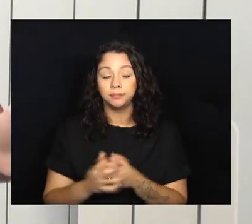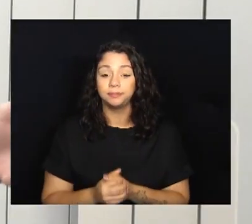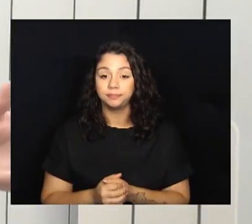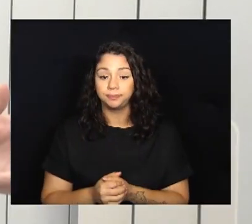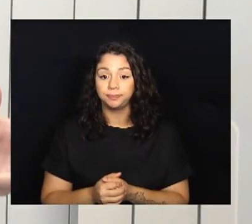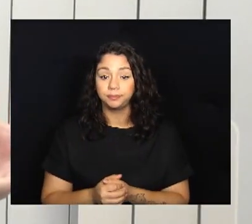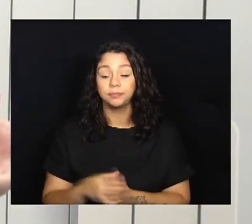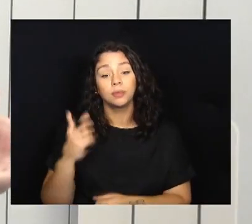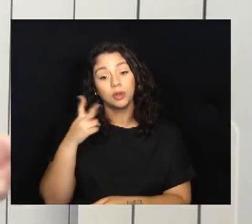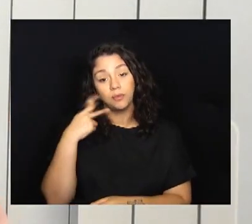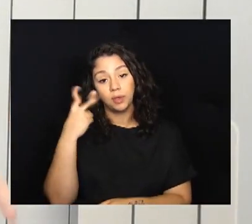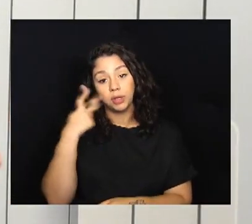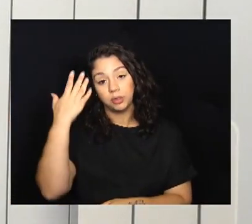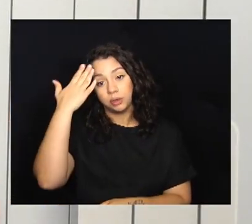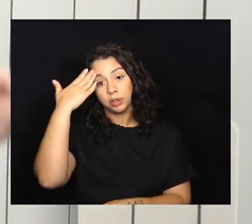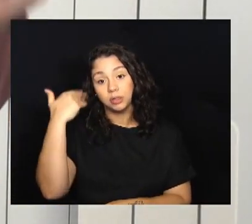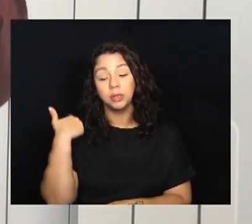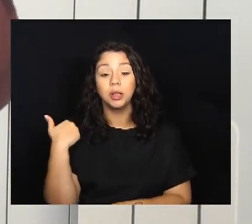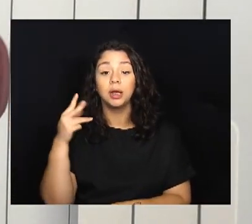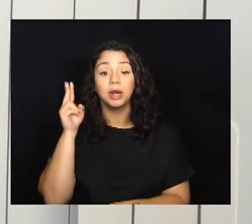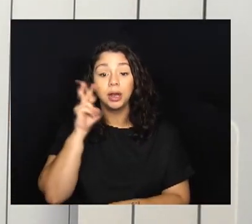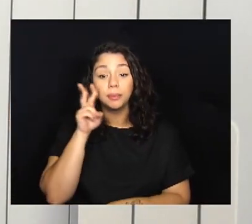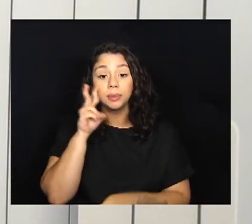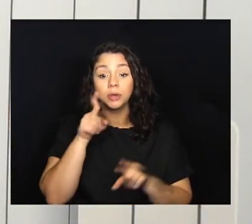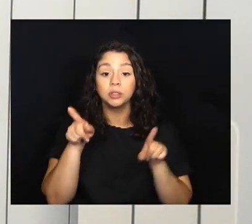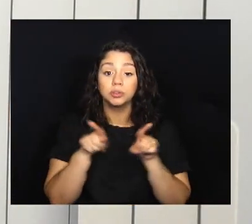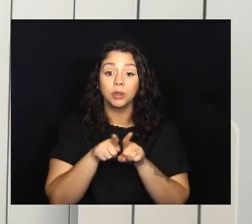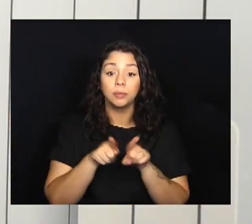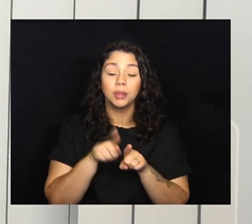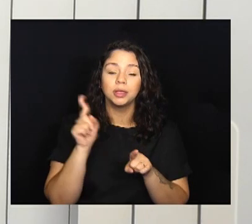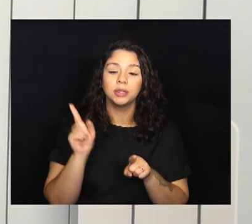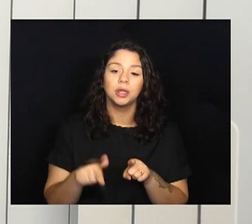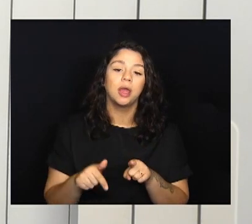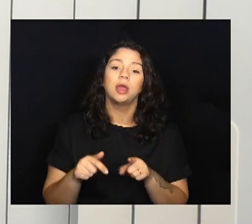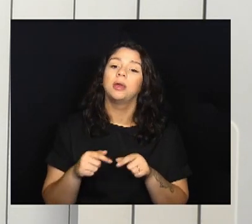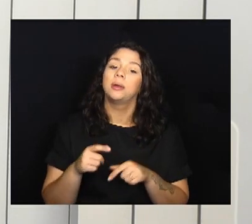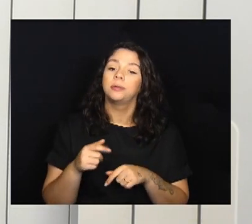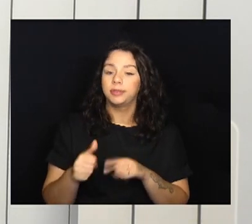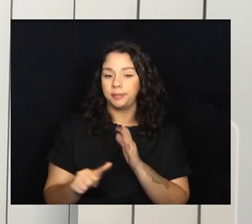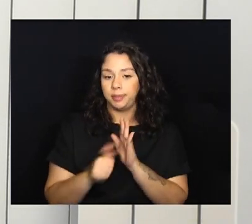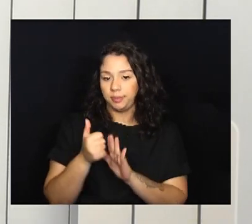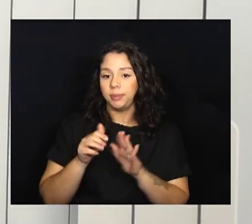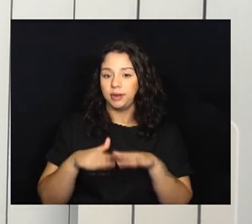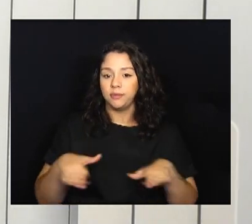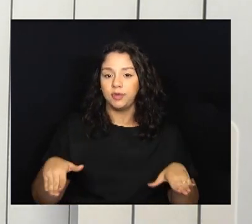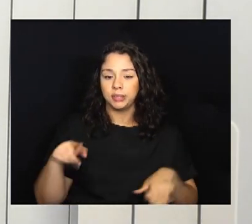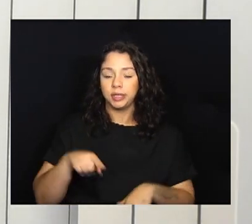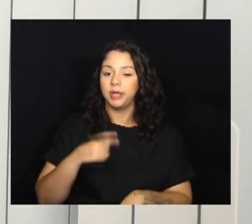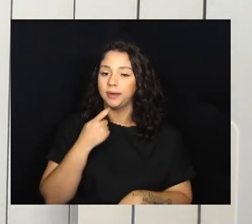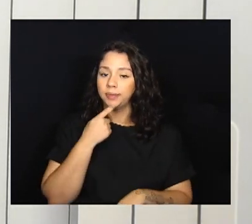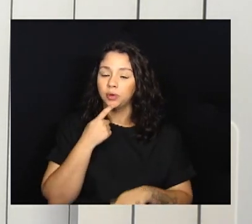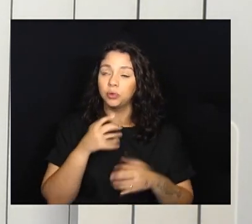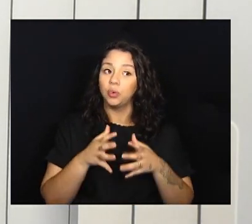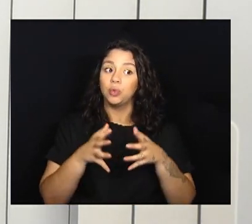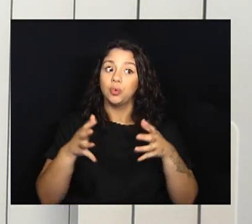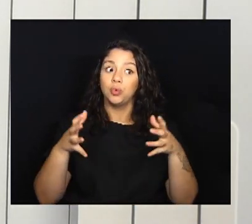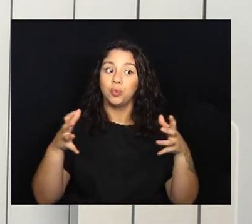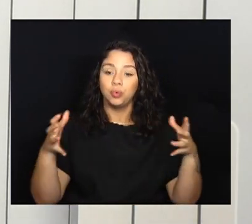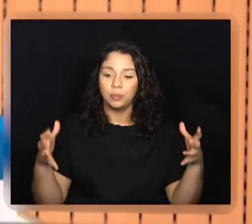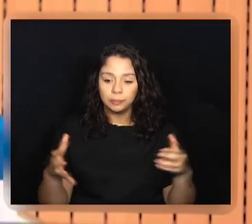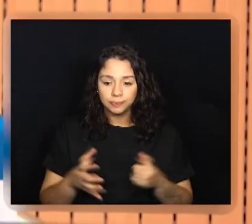A vereadora Débora Palermo lembrou da amplitude do Primeira Infância Campineira.